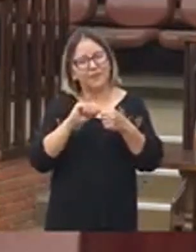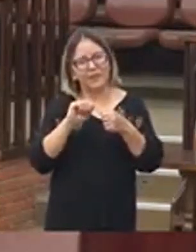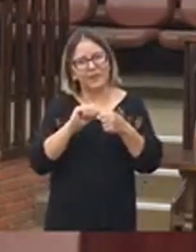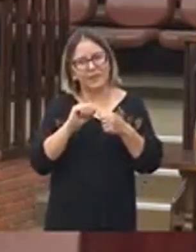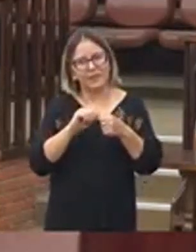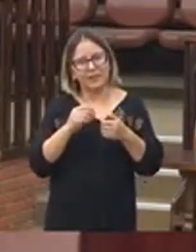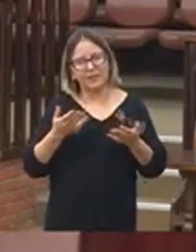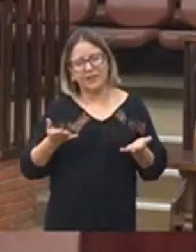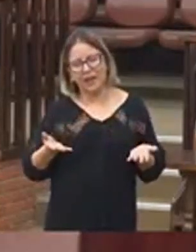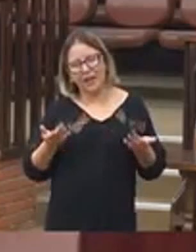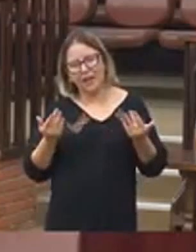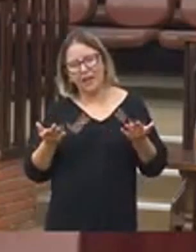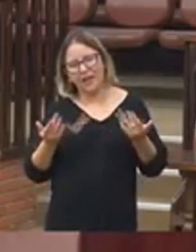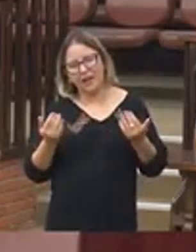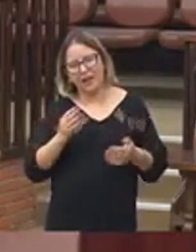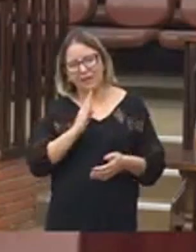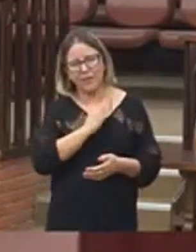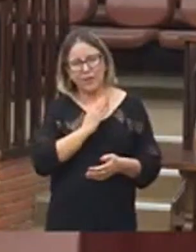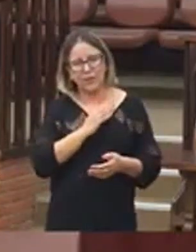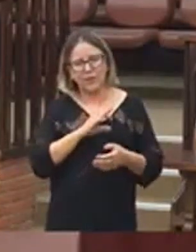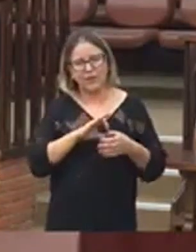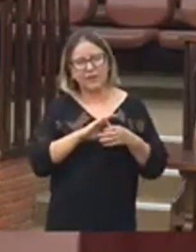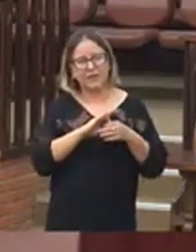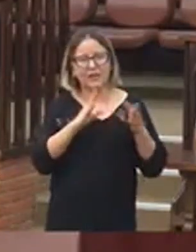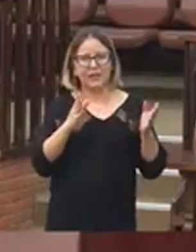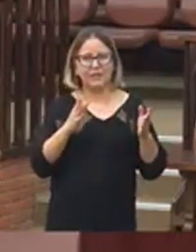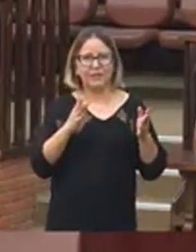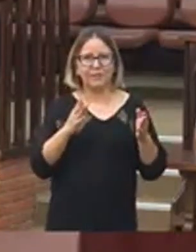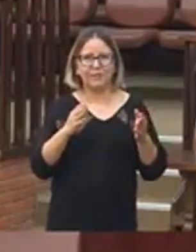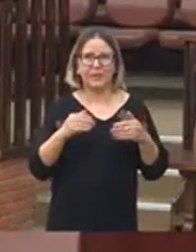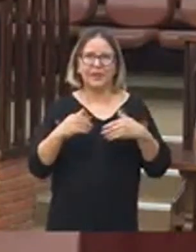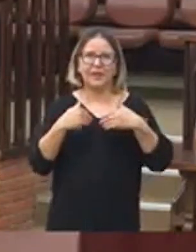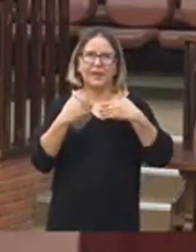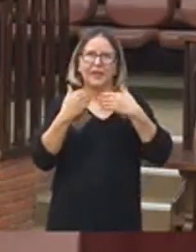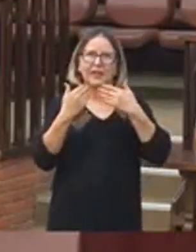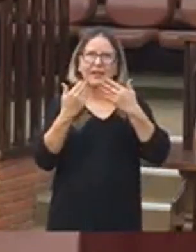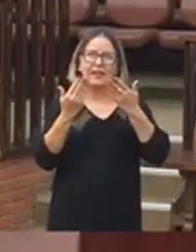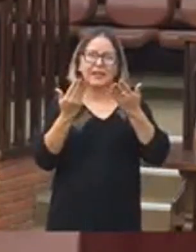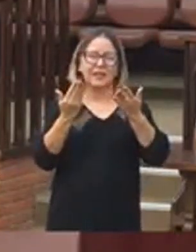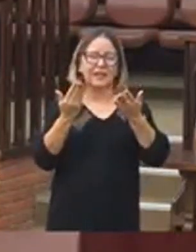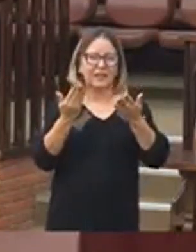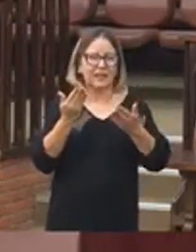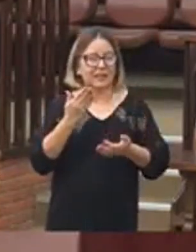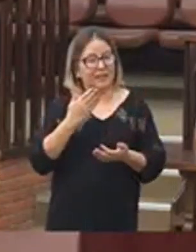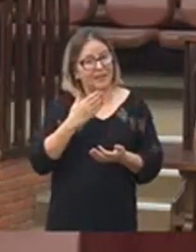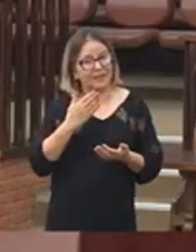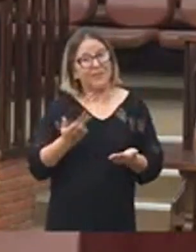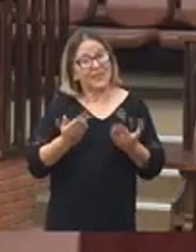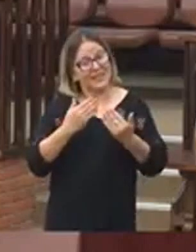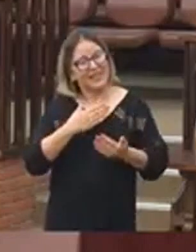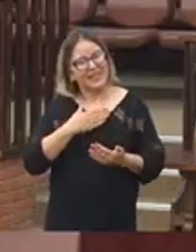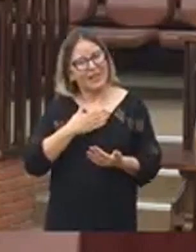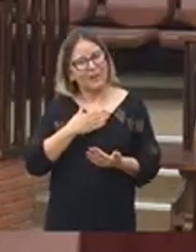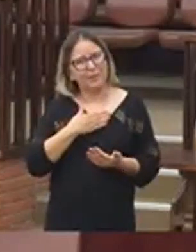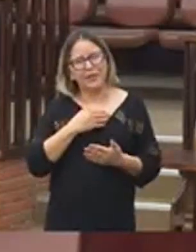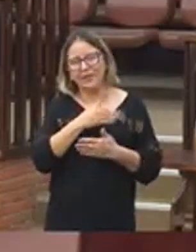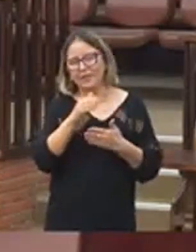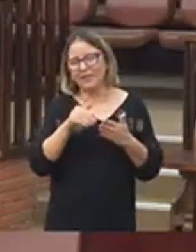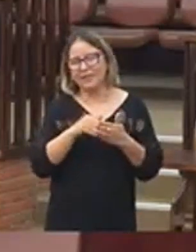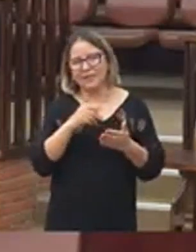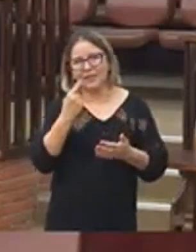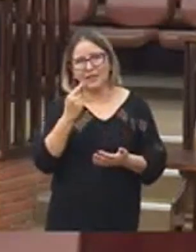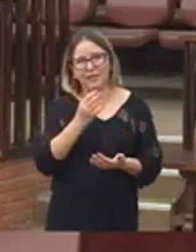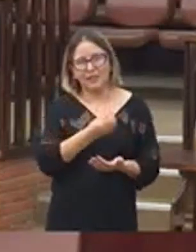Entregue a mim todo o seu ser, e agirei em você e por meio de você, de tal